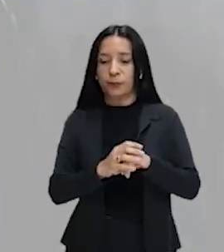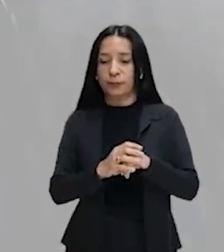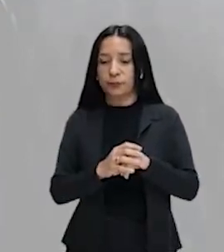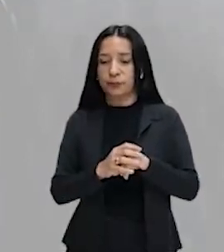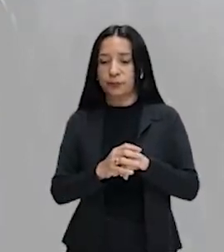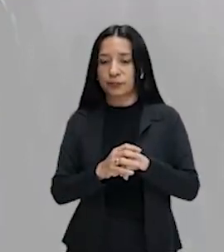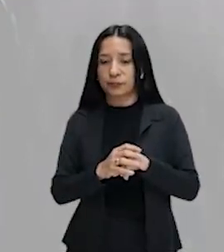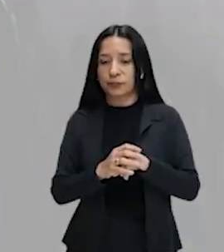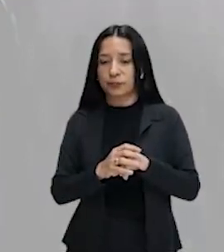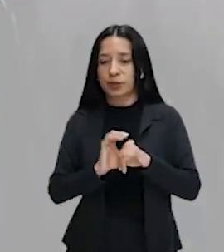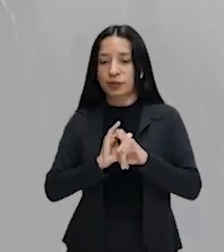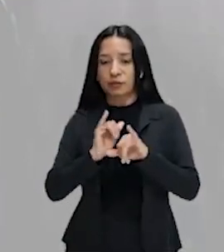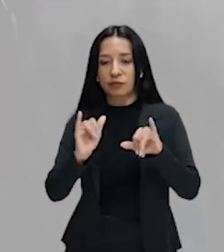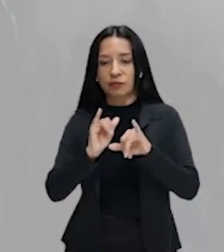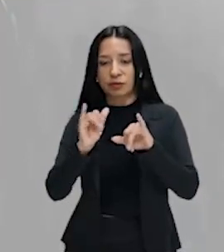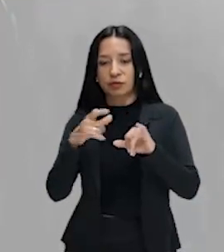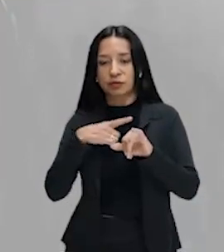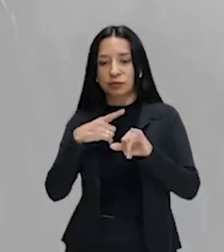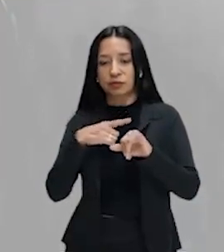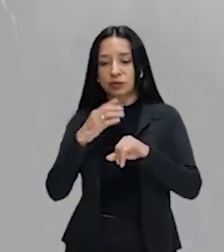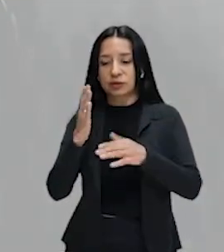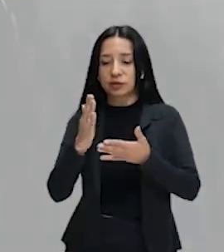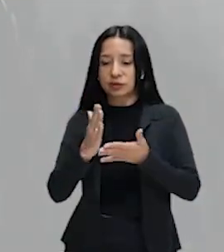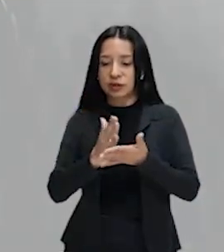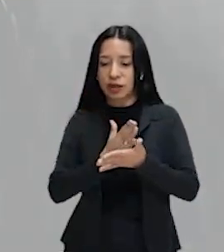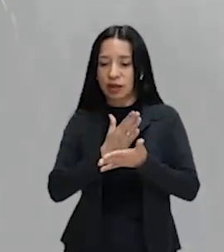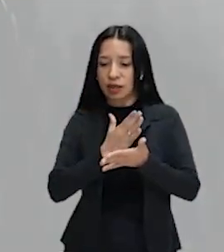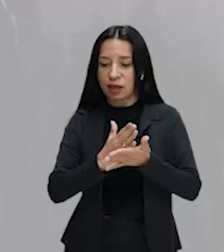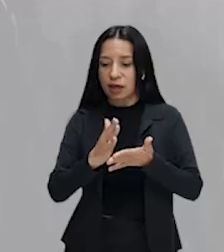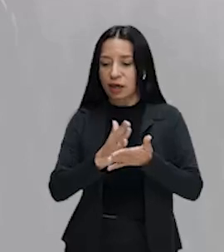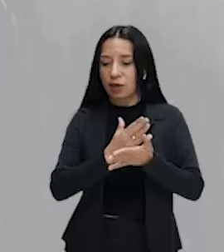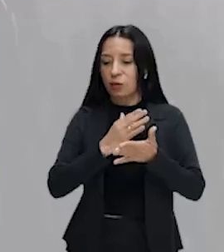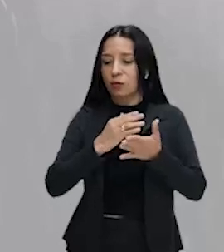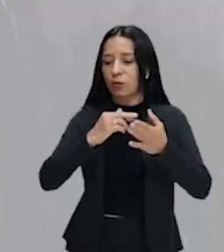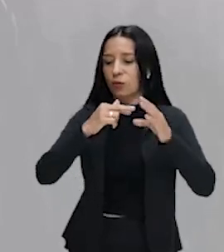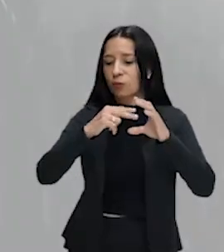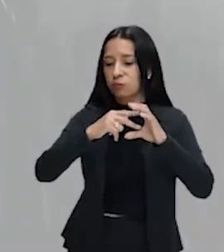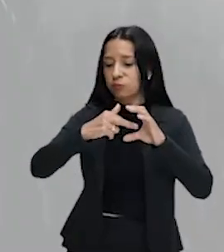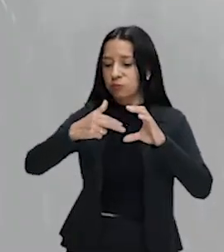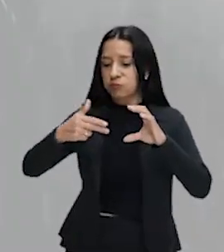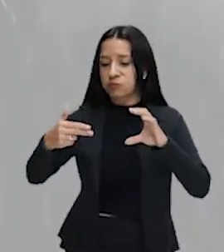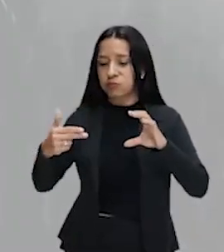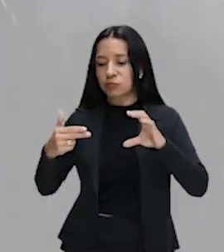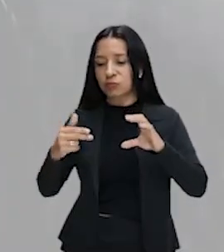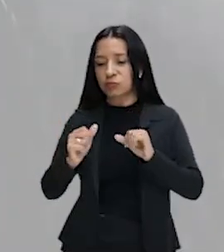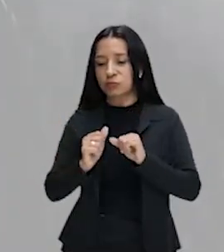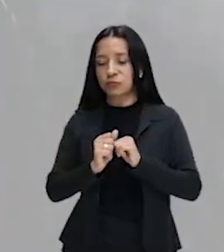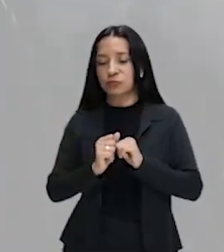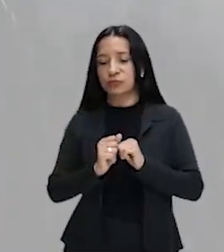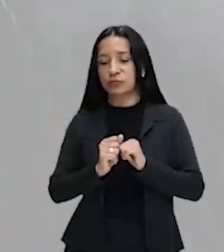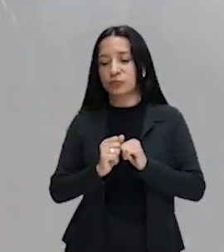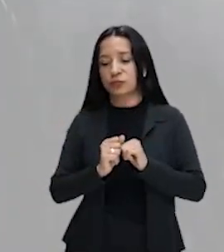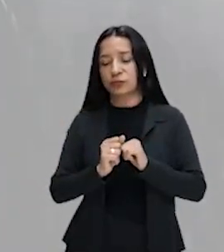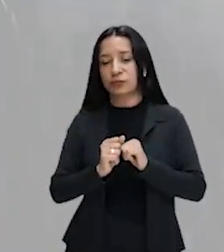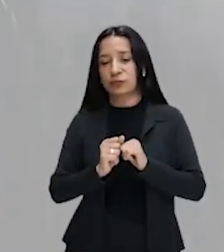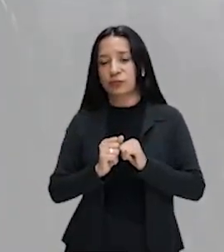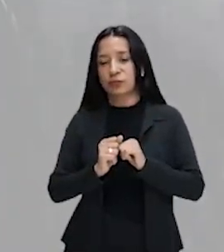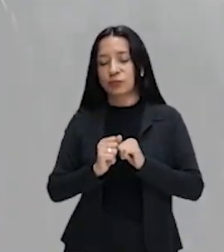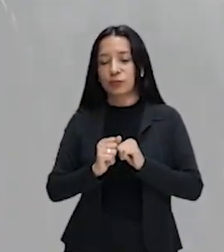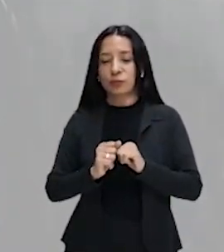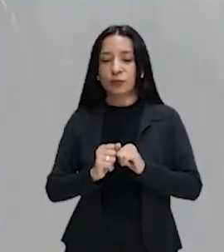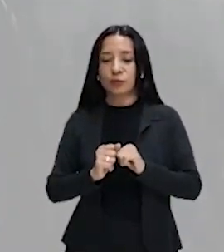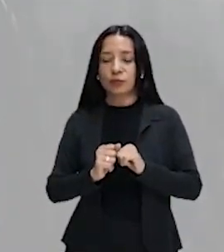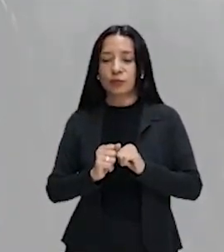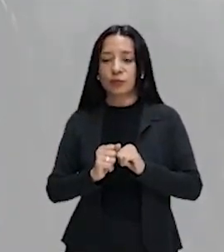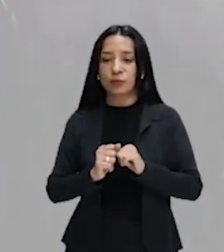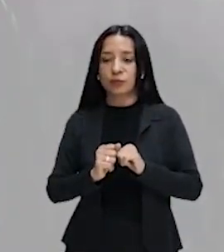pode ter os seguintes genótipos. Eu já peguei aquelas mesmas informações que estavam aqui, elas estão aqui para poder a gente